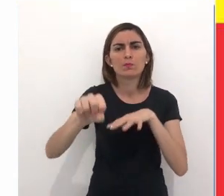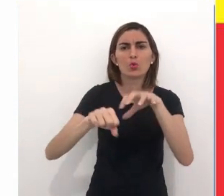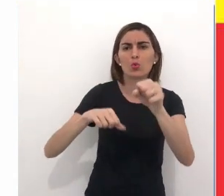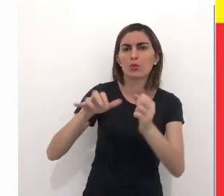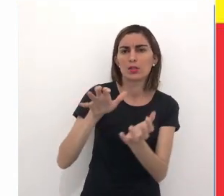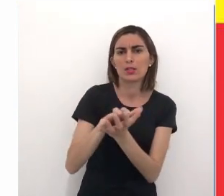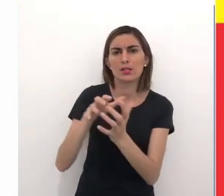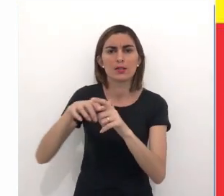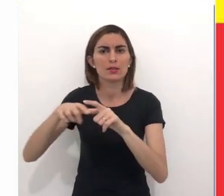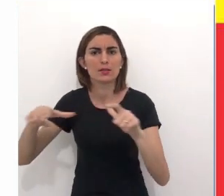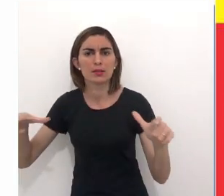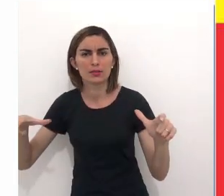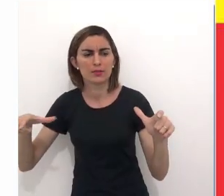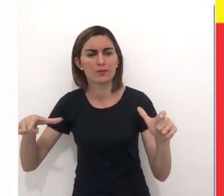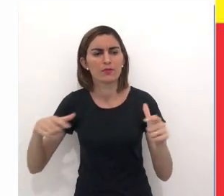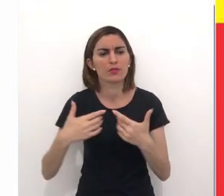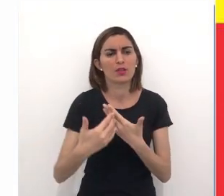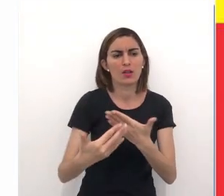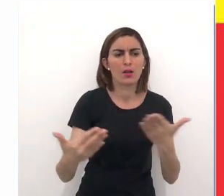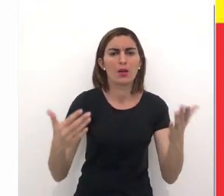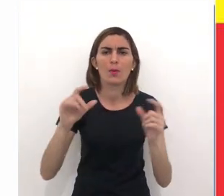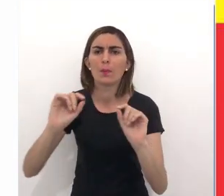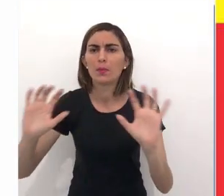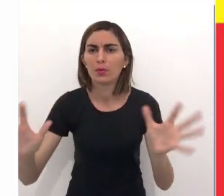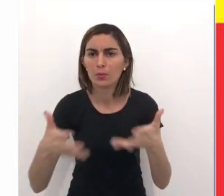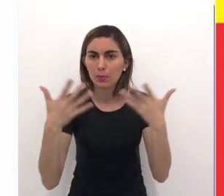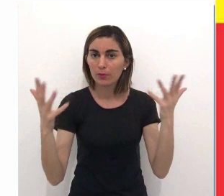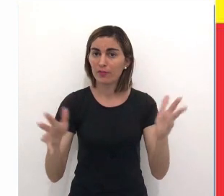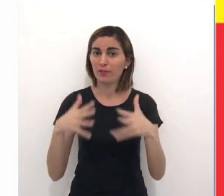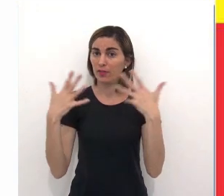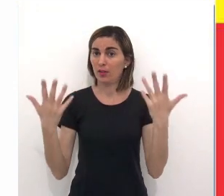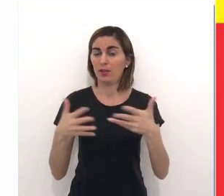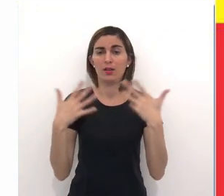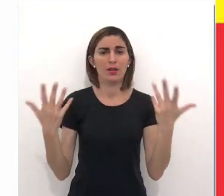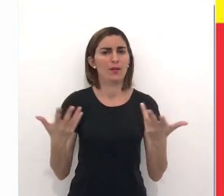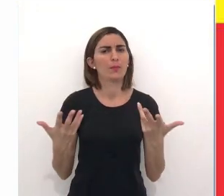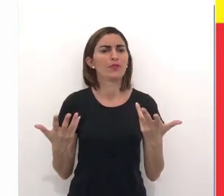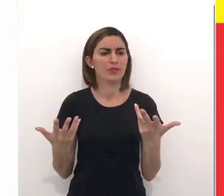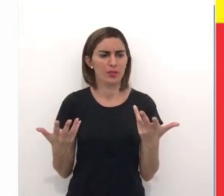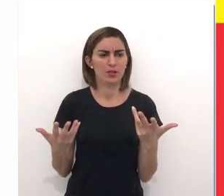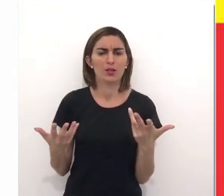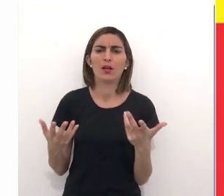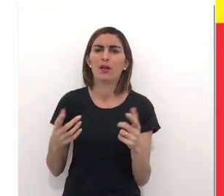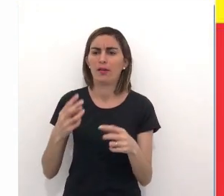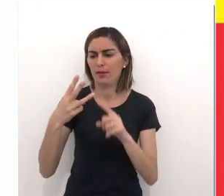em busca de conquistar o Recife, para o que promoveram